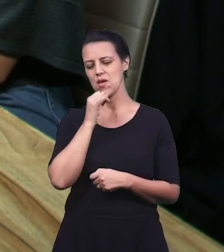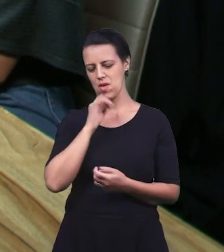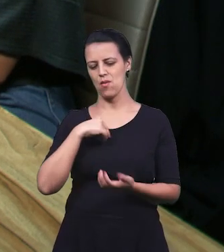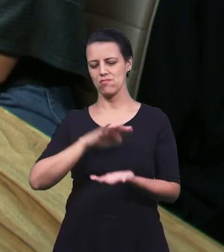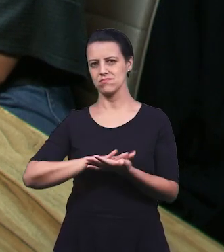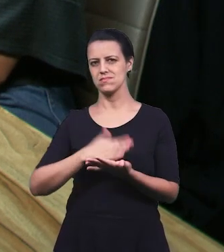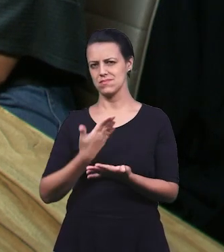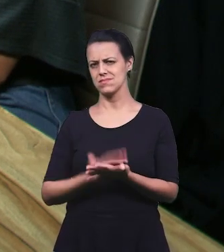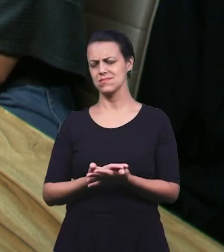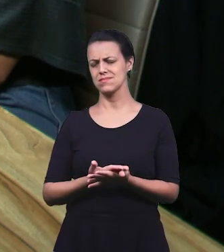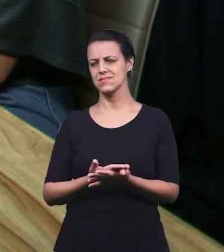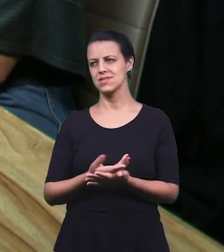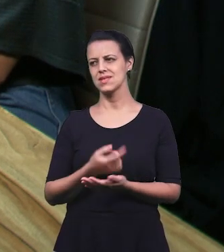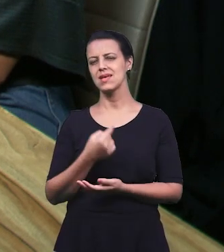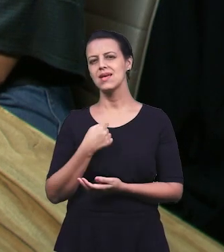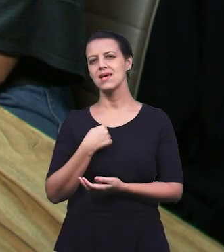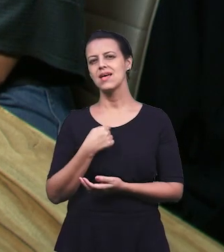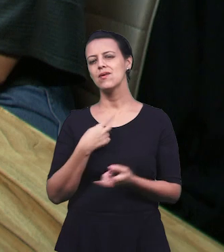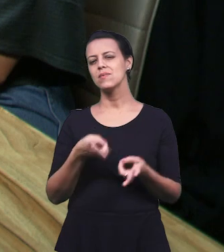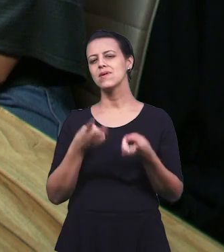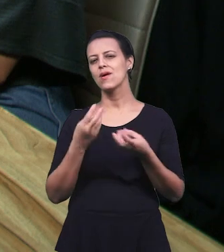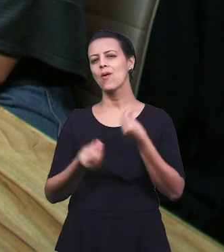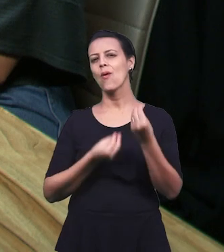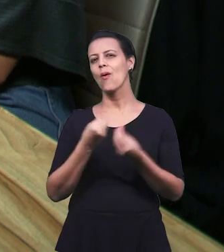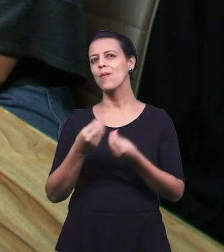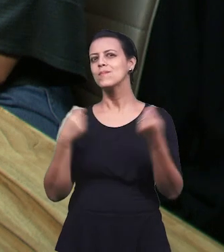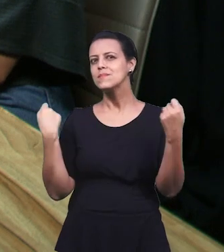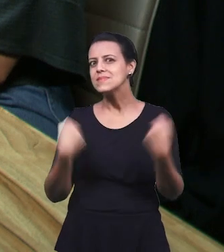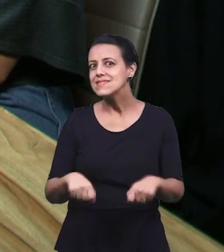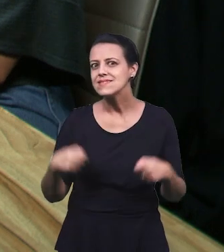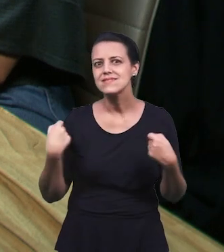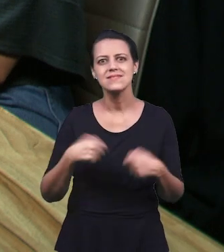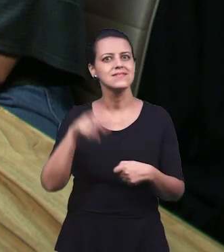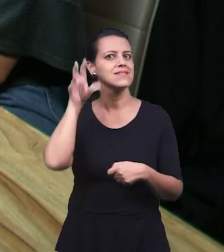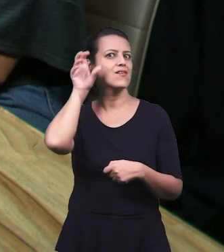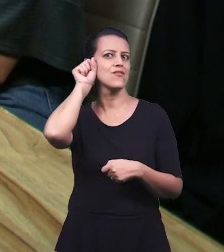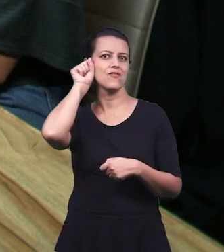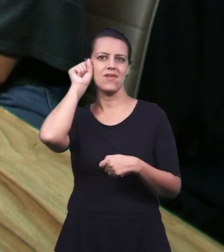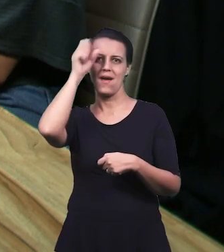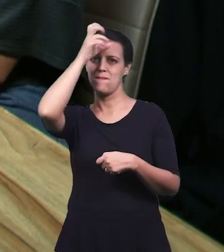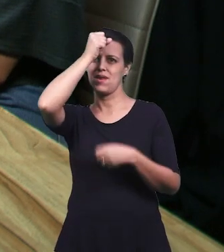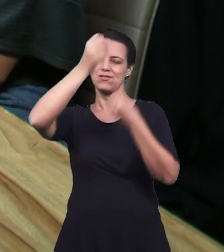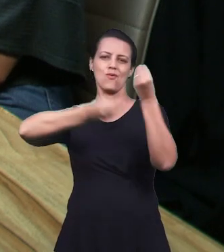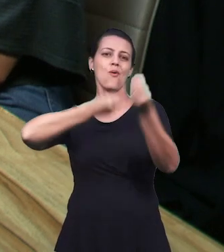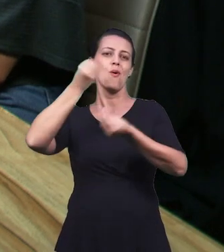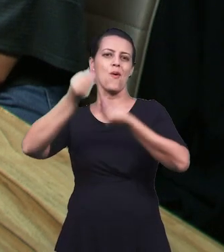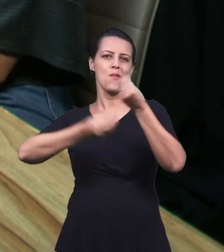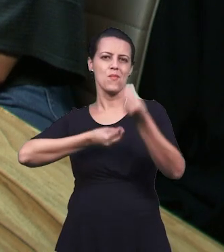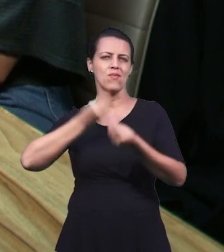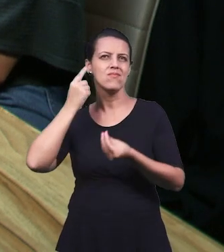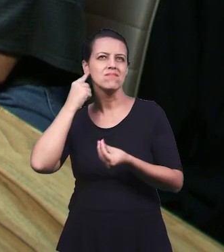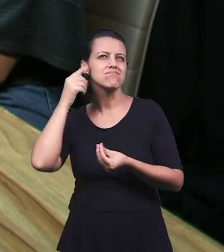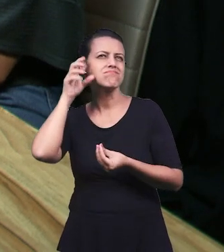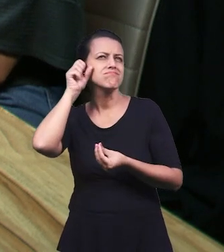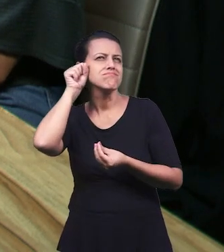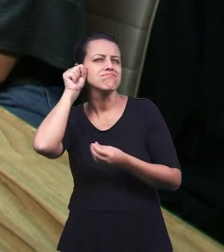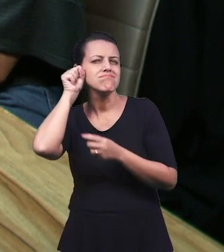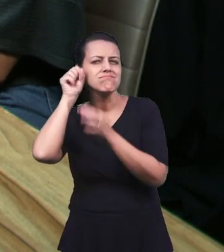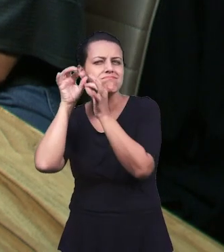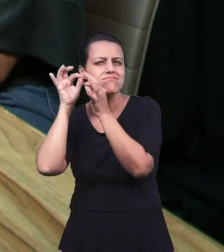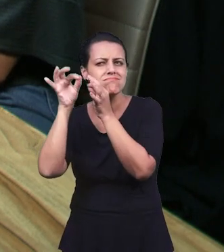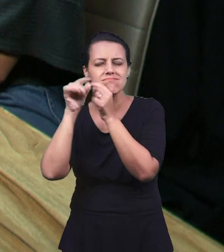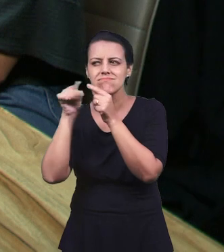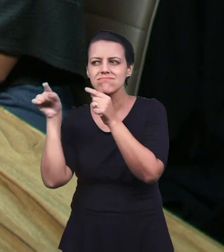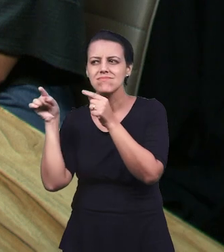tradutora e intérprete, a necessidade de aprender a ouvir. Isso o tempo todo. Por quê? Enquanto eu tenho